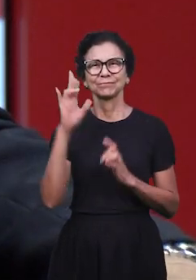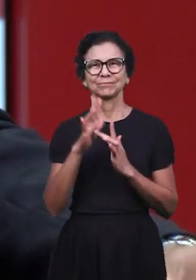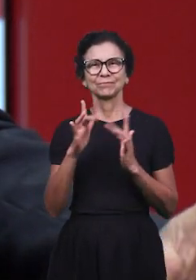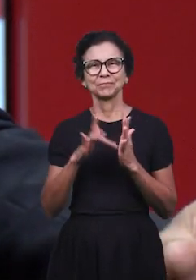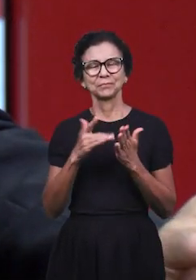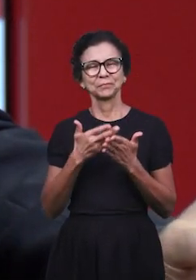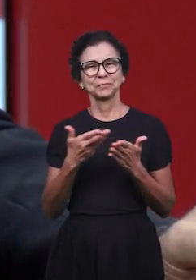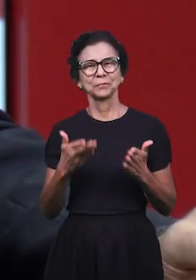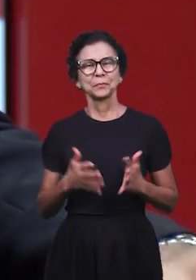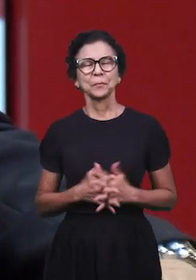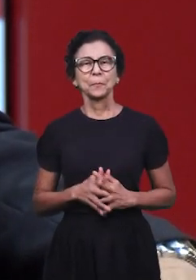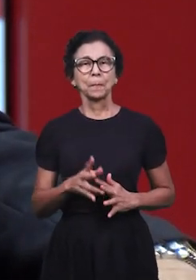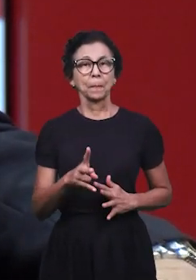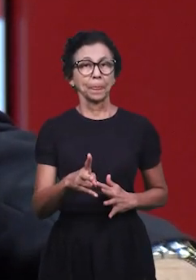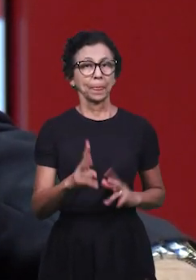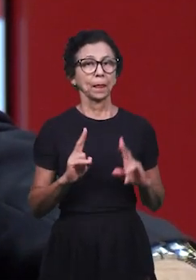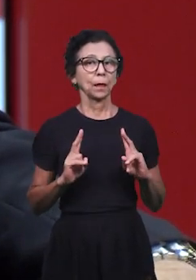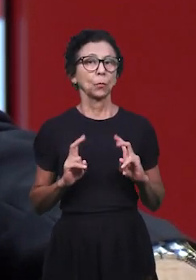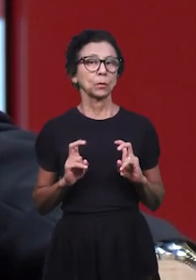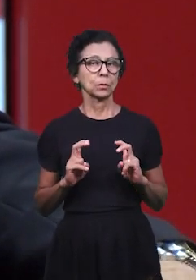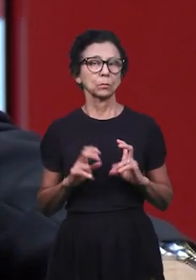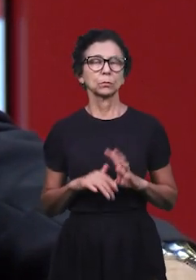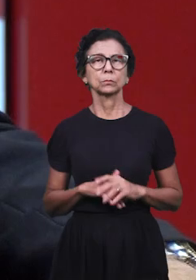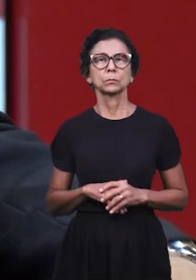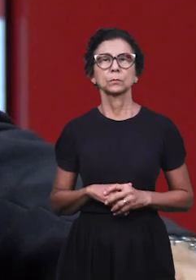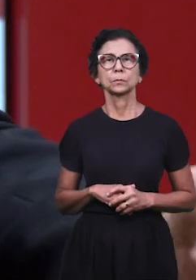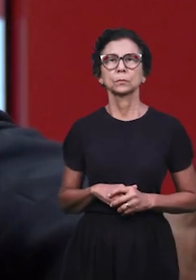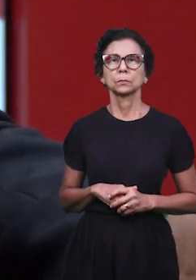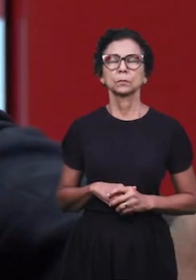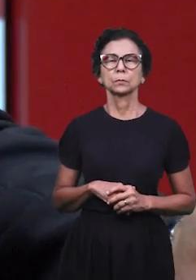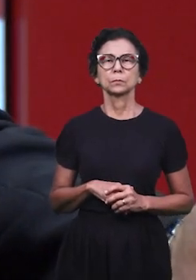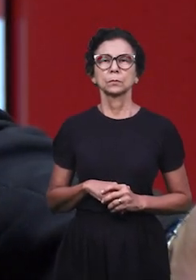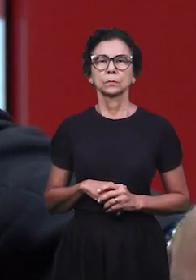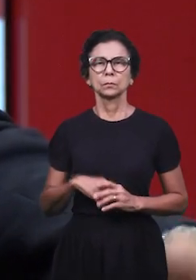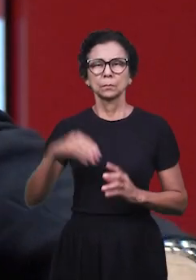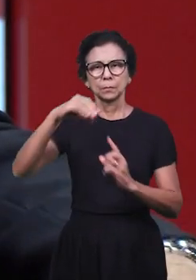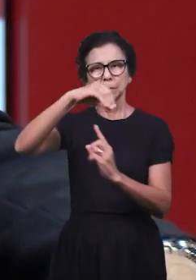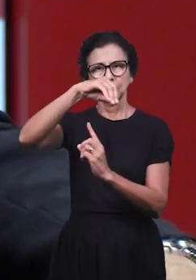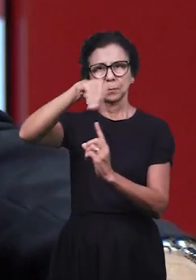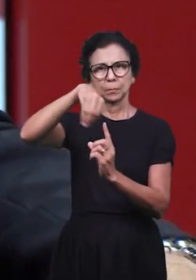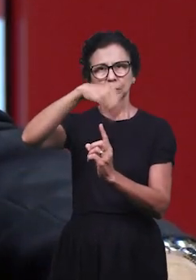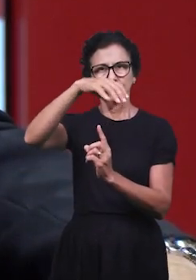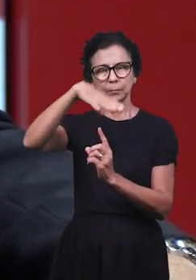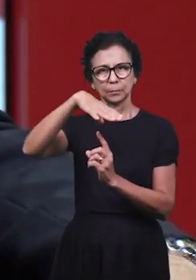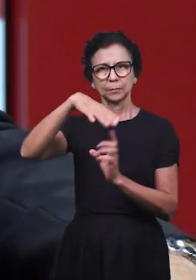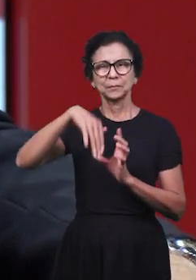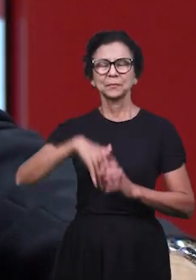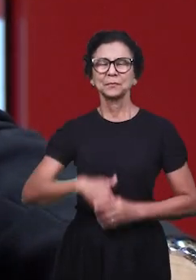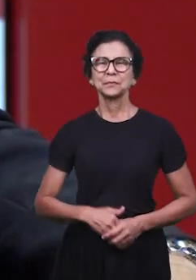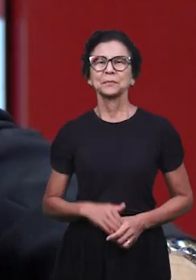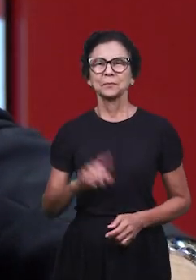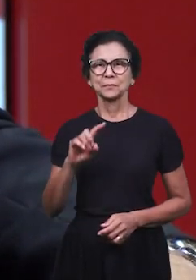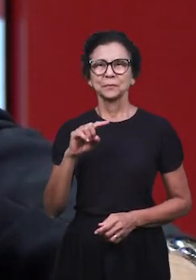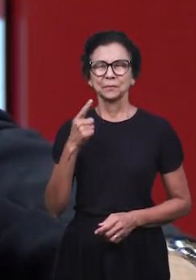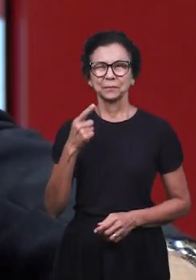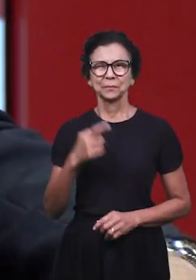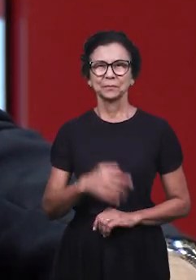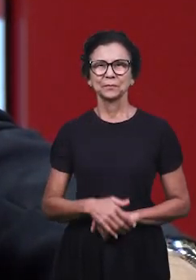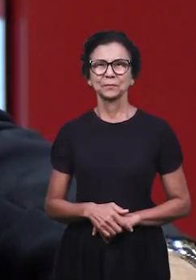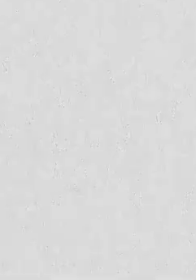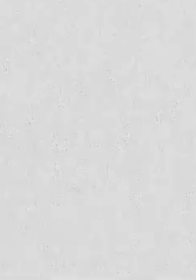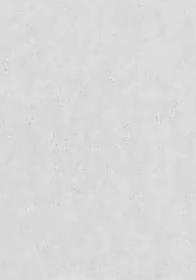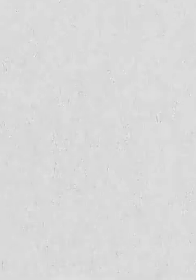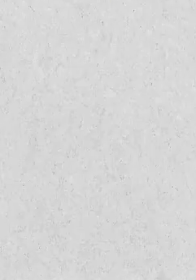parte do Senhor. Nós vamos continuar com o nosso assunto, que é recursos da graça, logo depois da